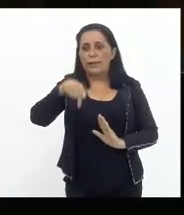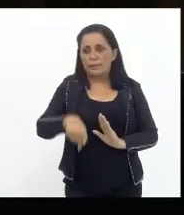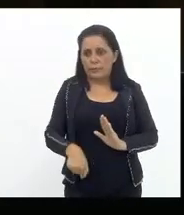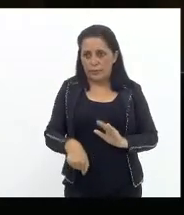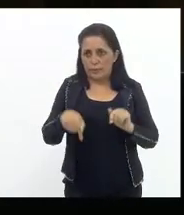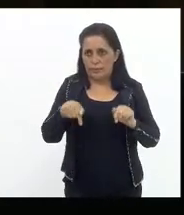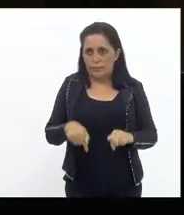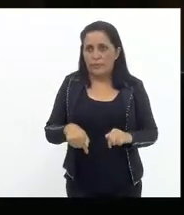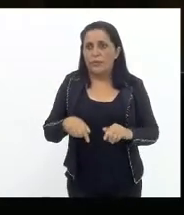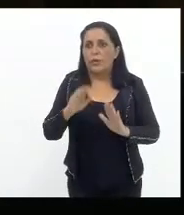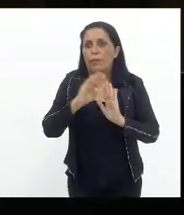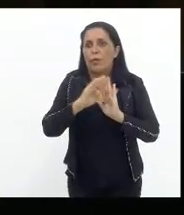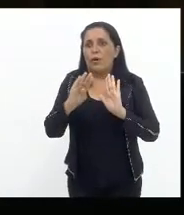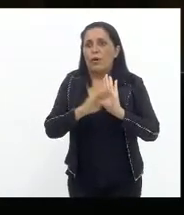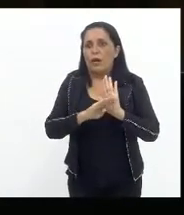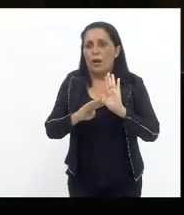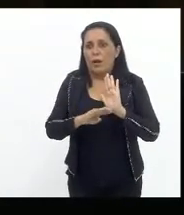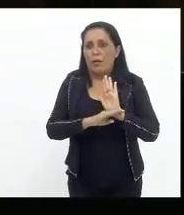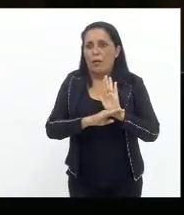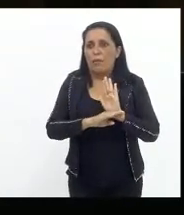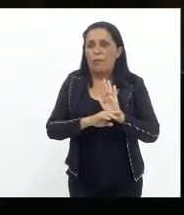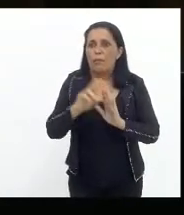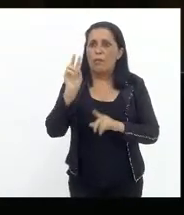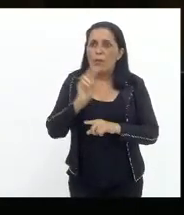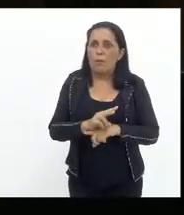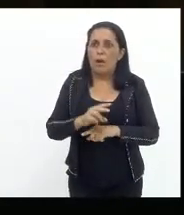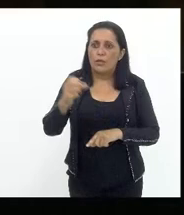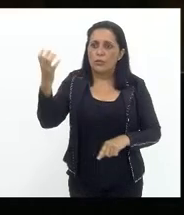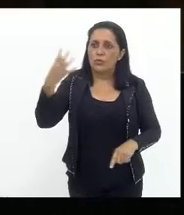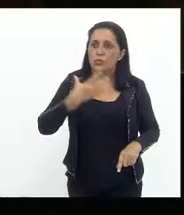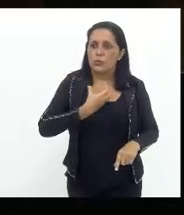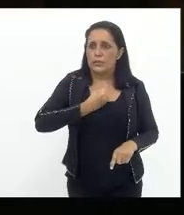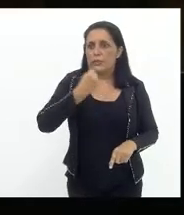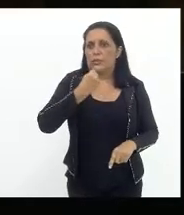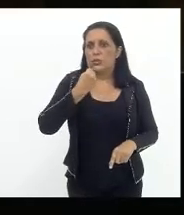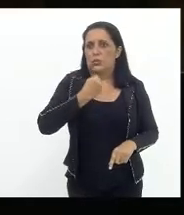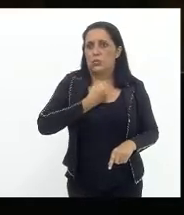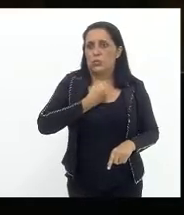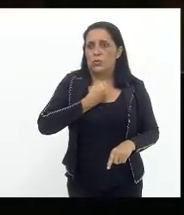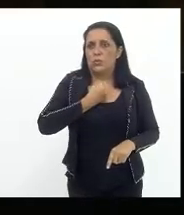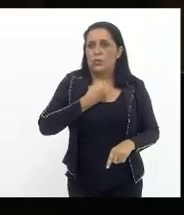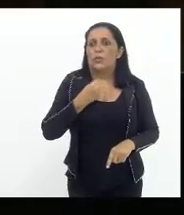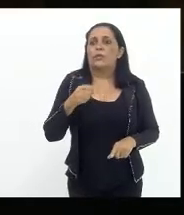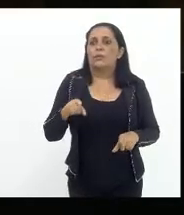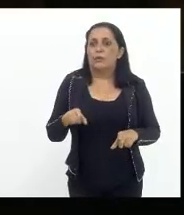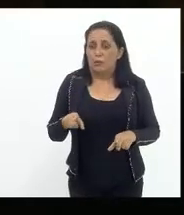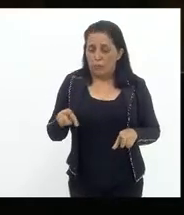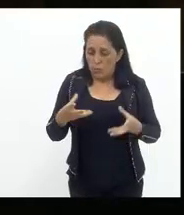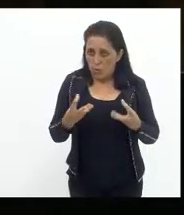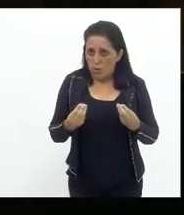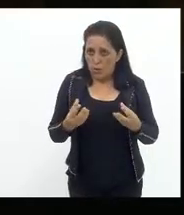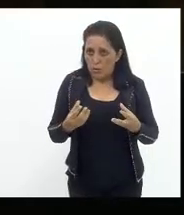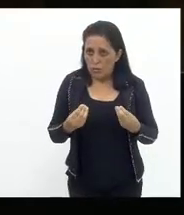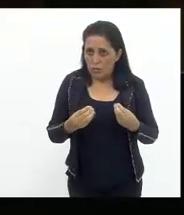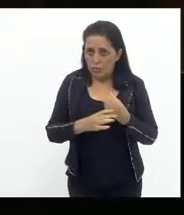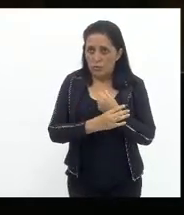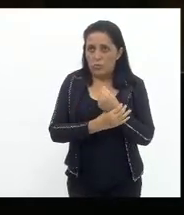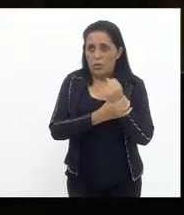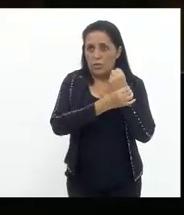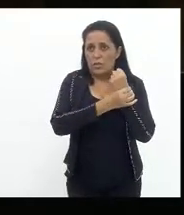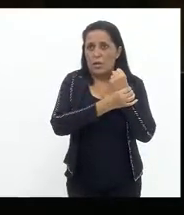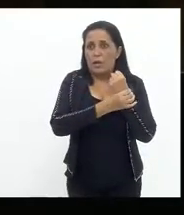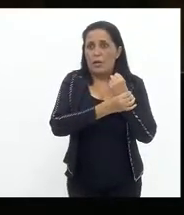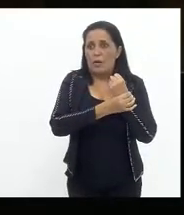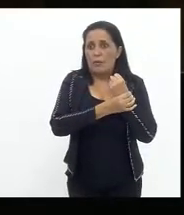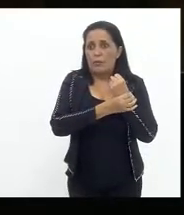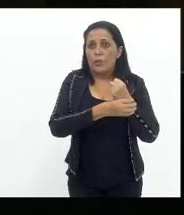o programa de prevenção e combate ao suicídio para agentes da segurança pública e, até hoje, o governador